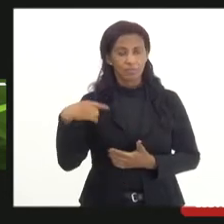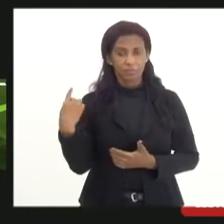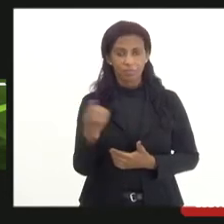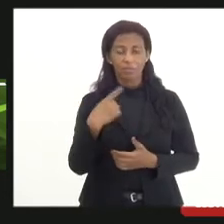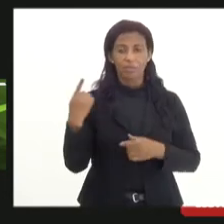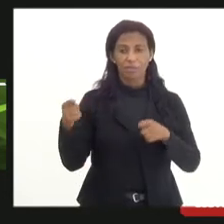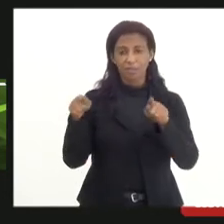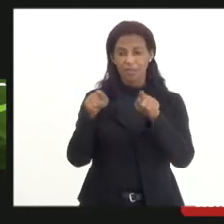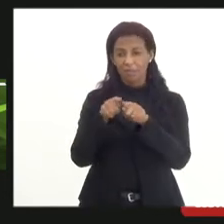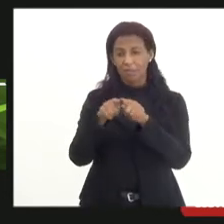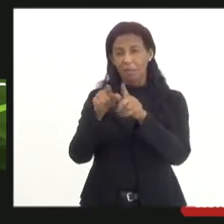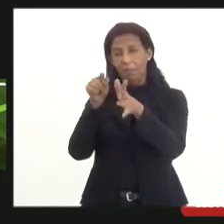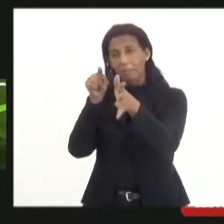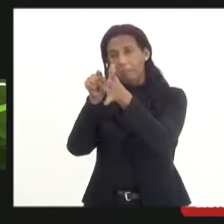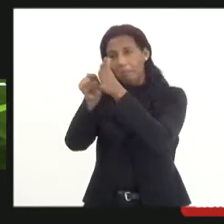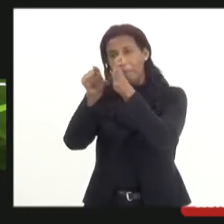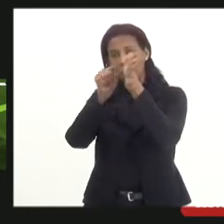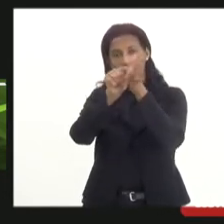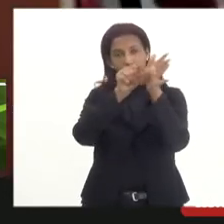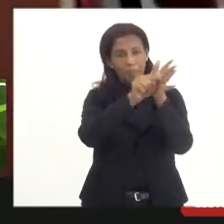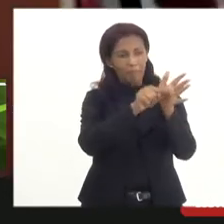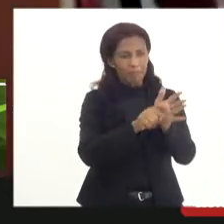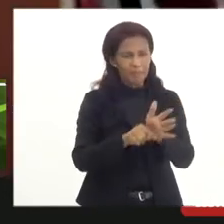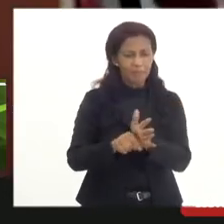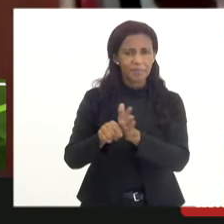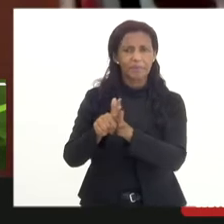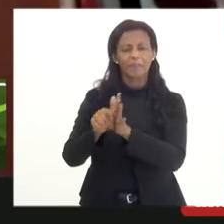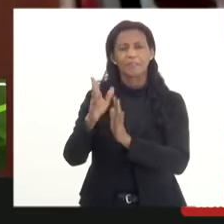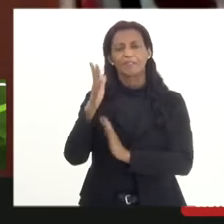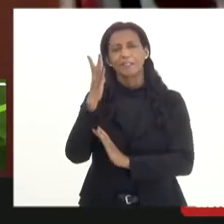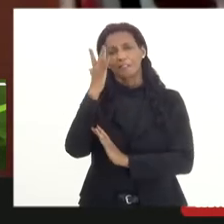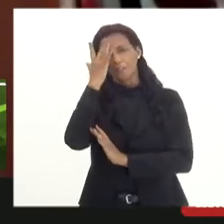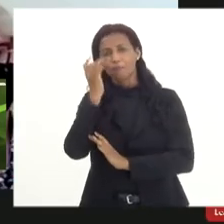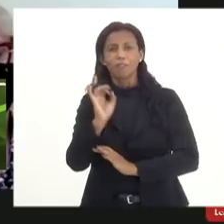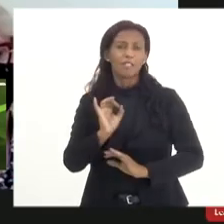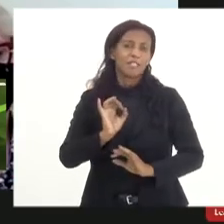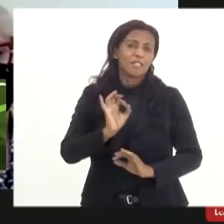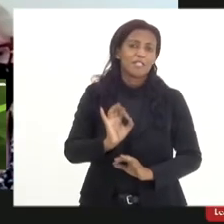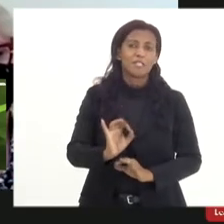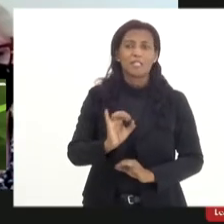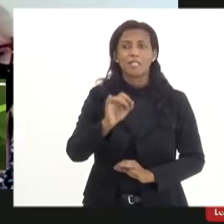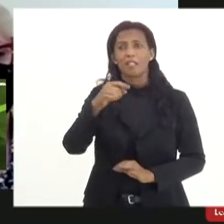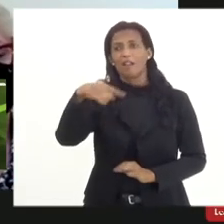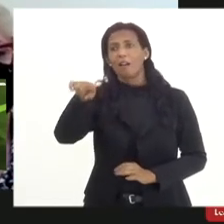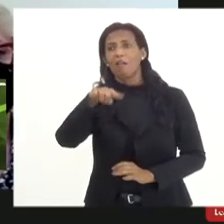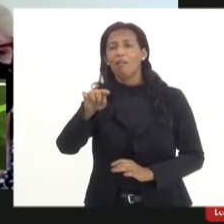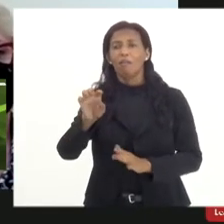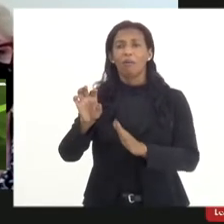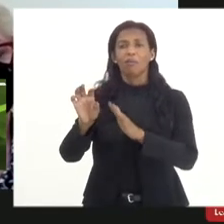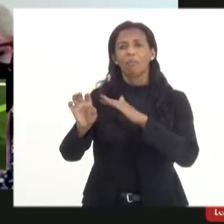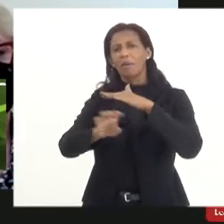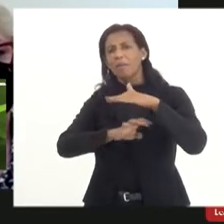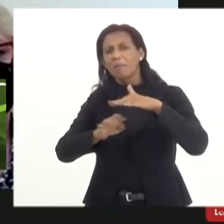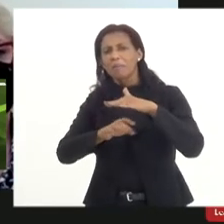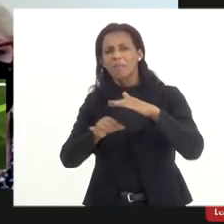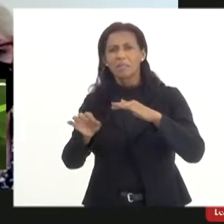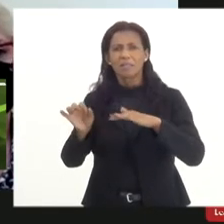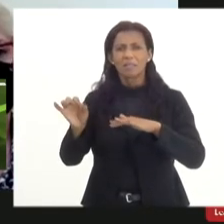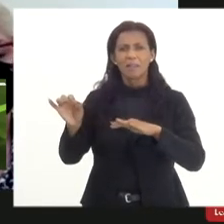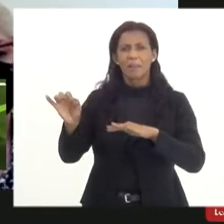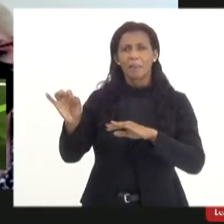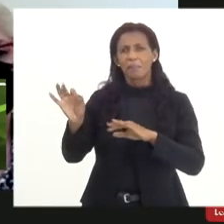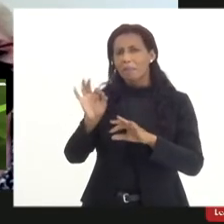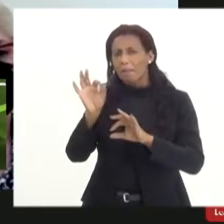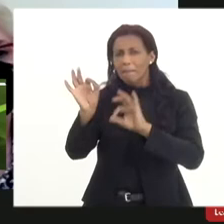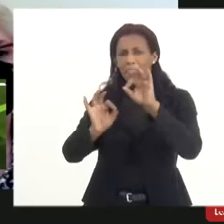algumas perguntas. Eu não sei se alguma das empresas convidadas preparou algum